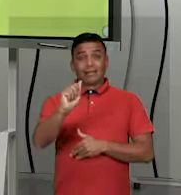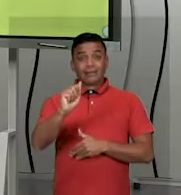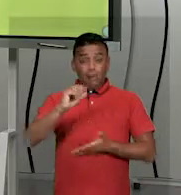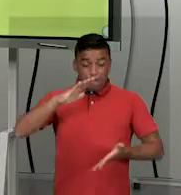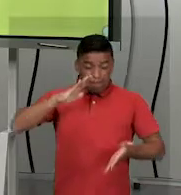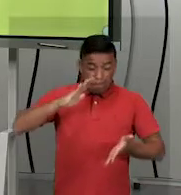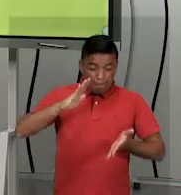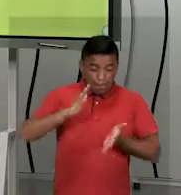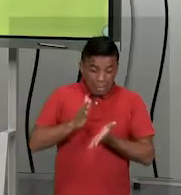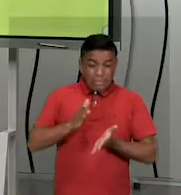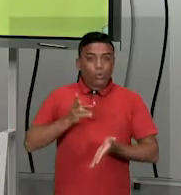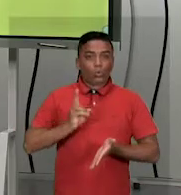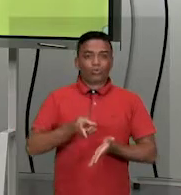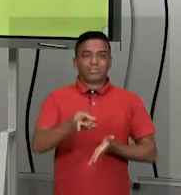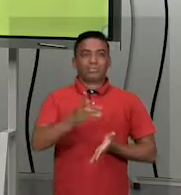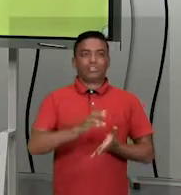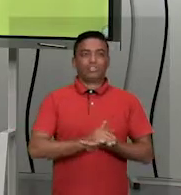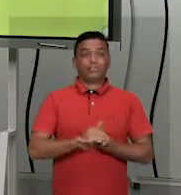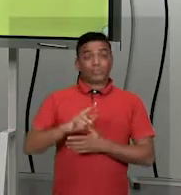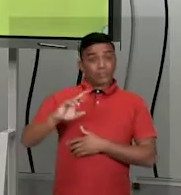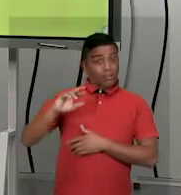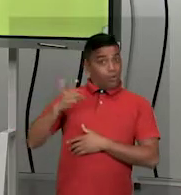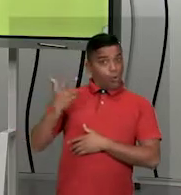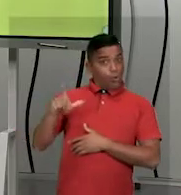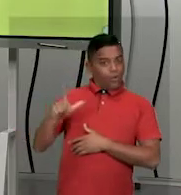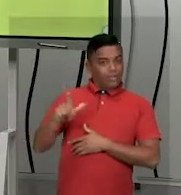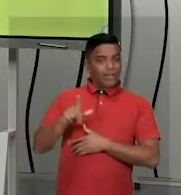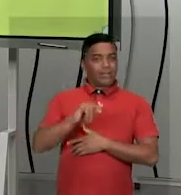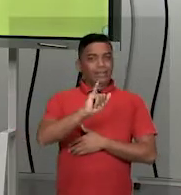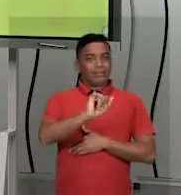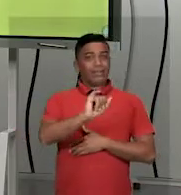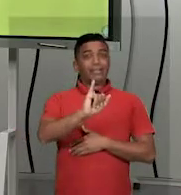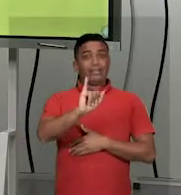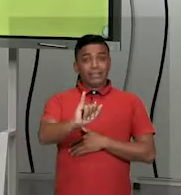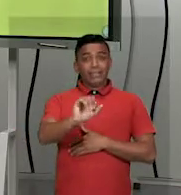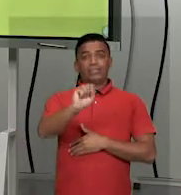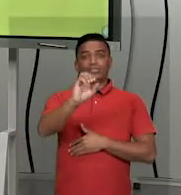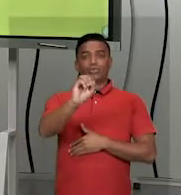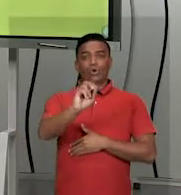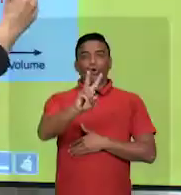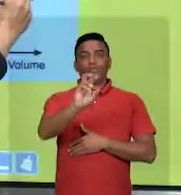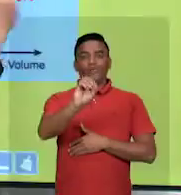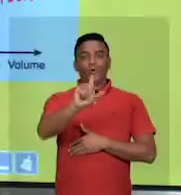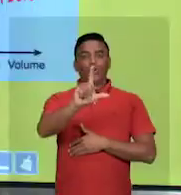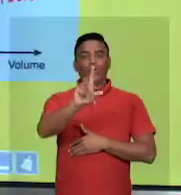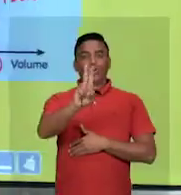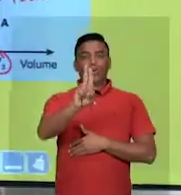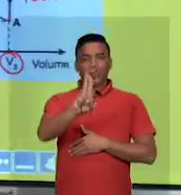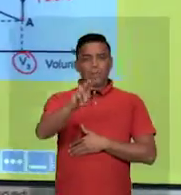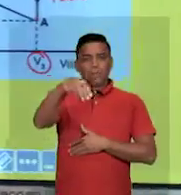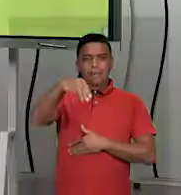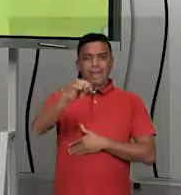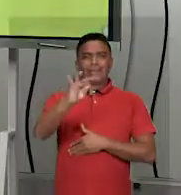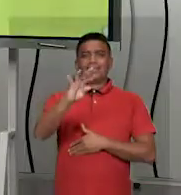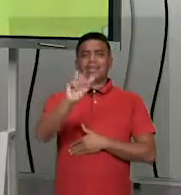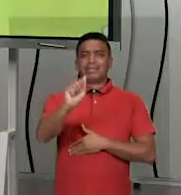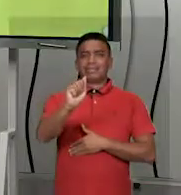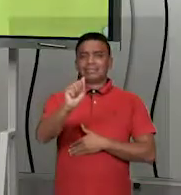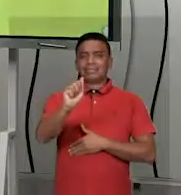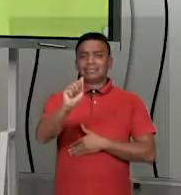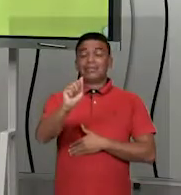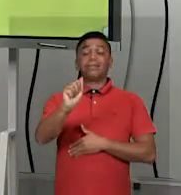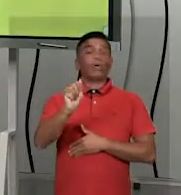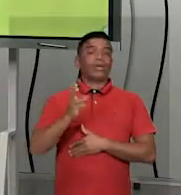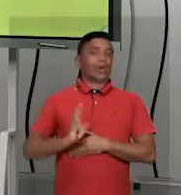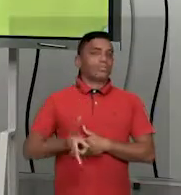nessa daqui é uma isovolumétrica, porque é um volume constante. Ok, o